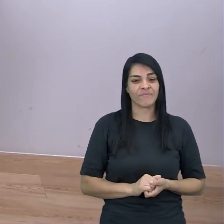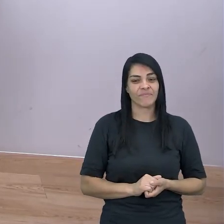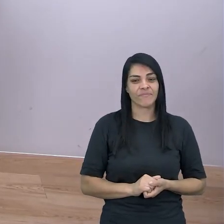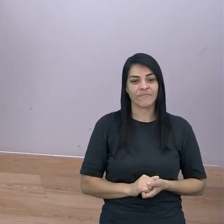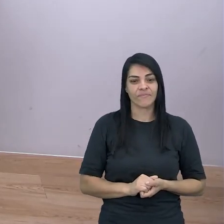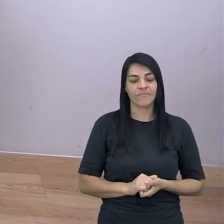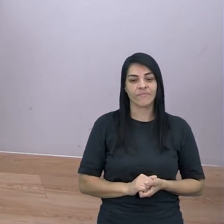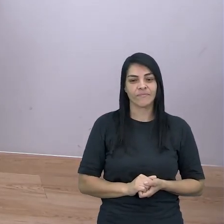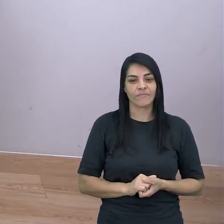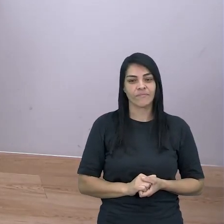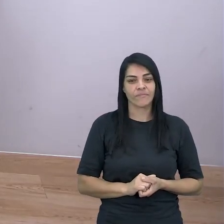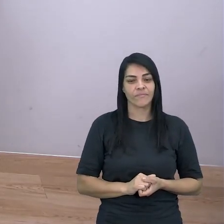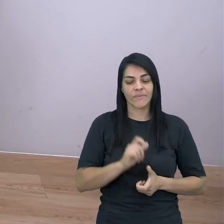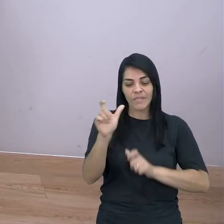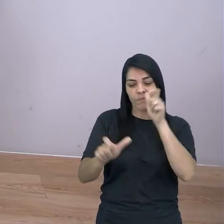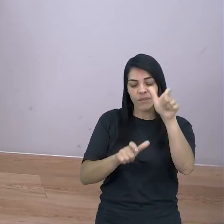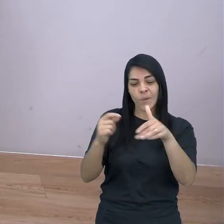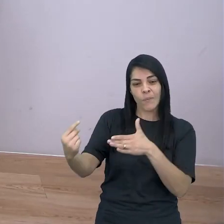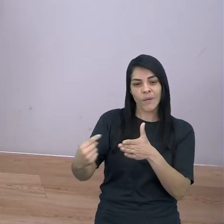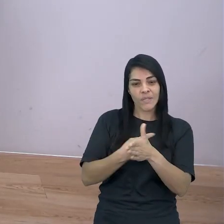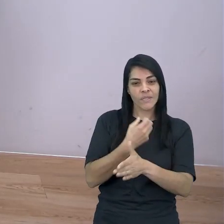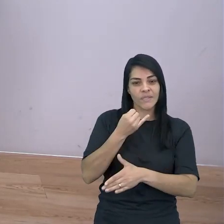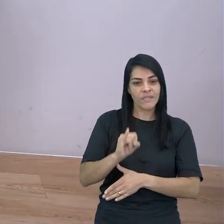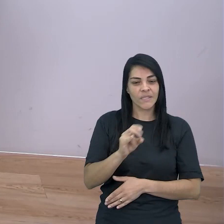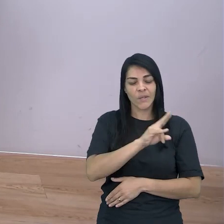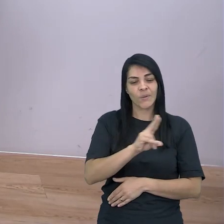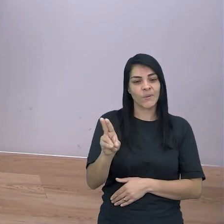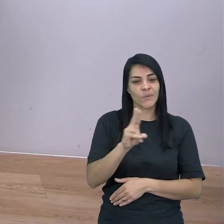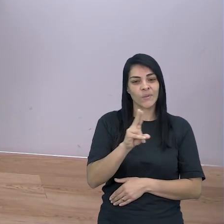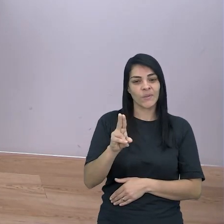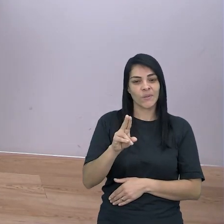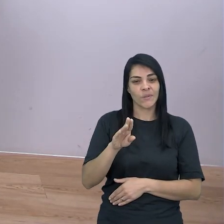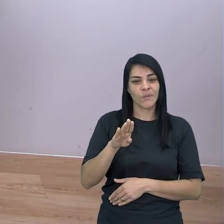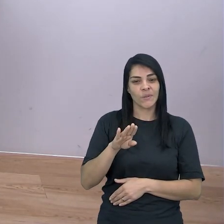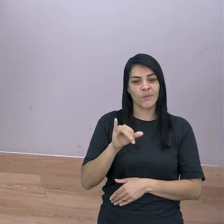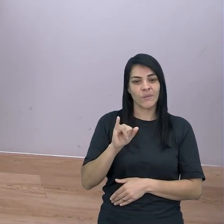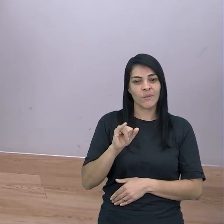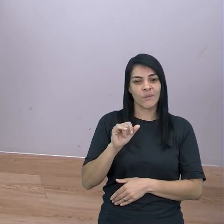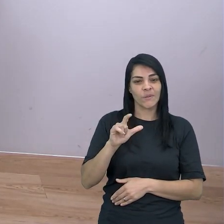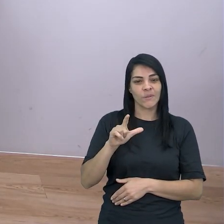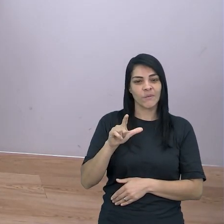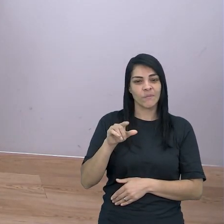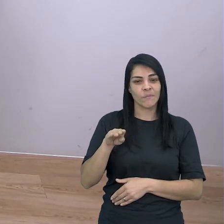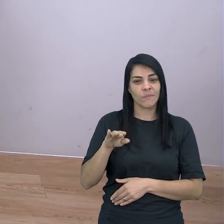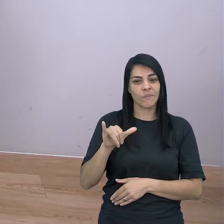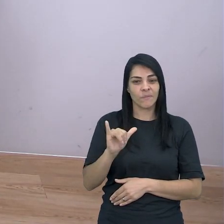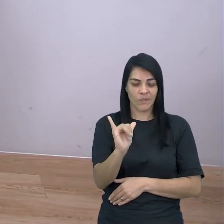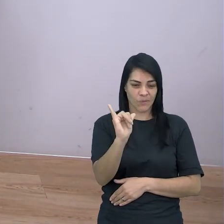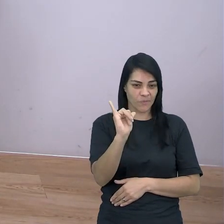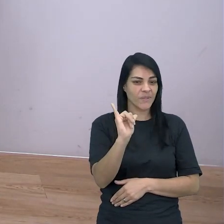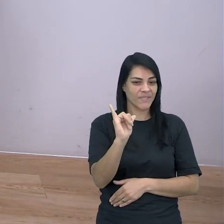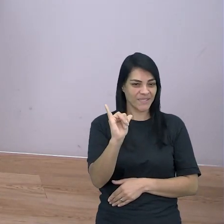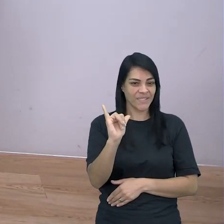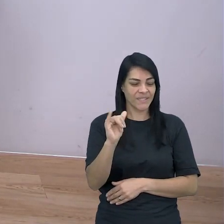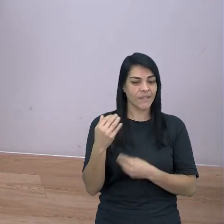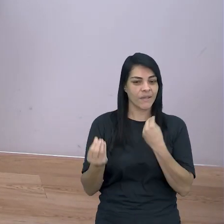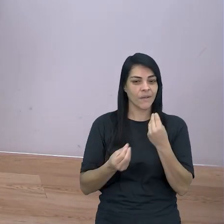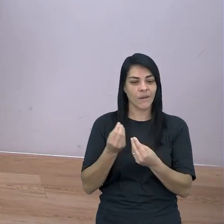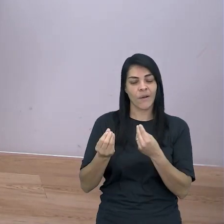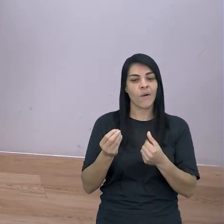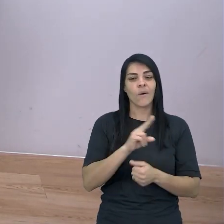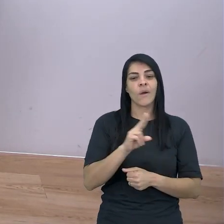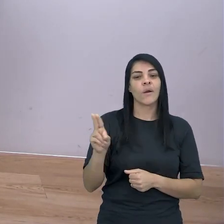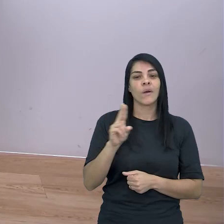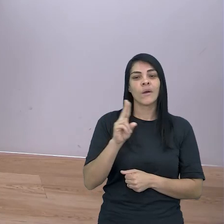E o pessoal está perguntando se o nome do nosso mascote ficou... Qual o nome que